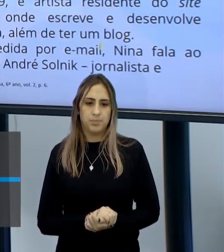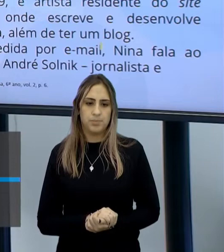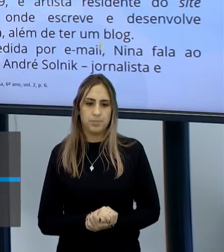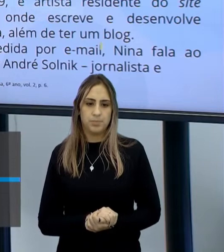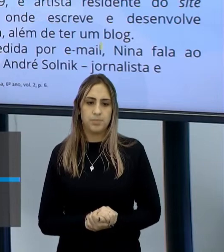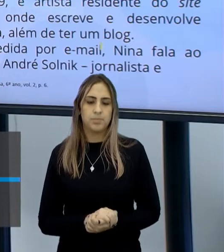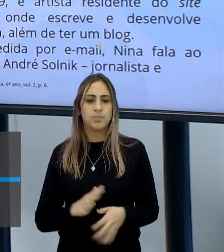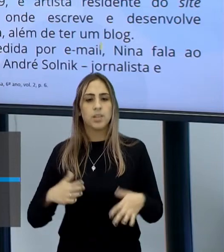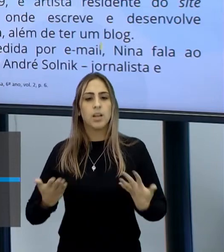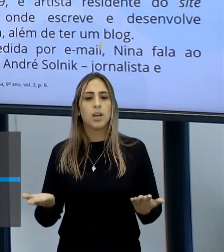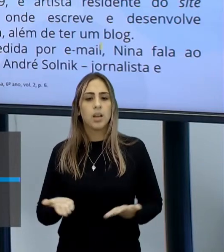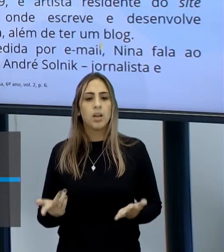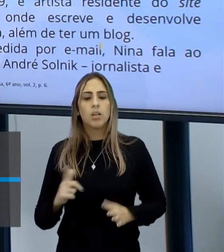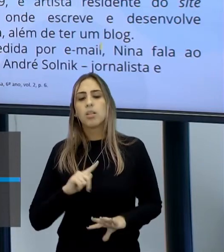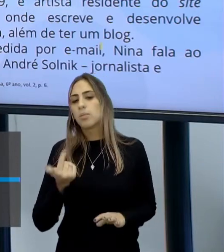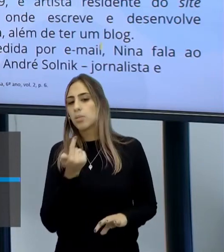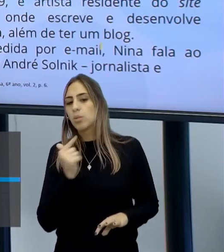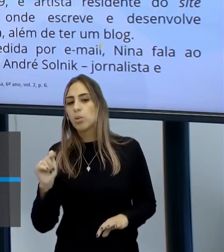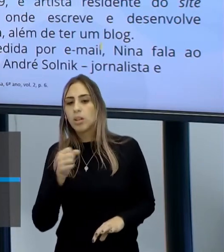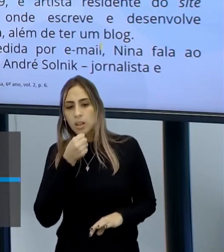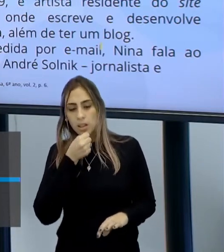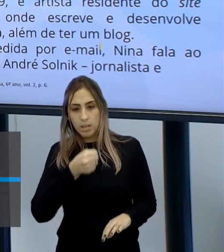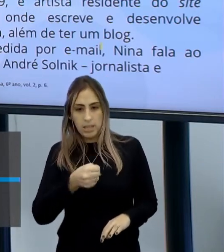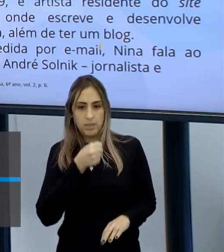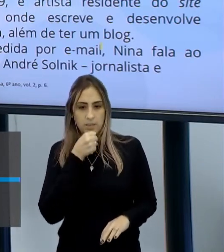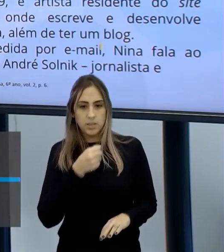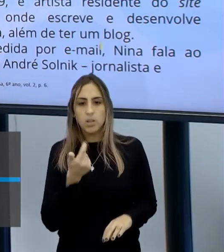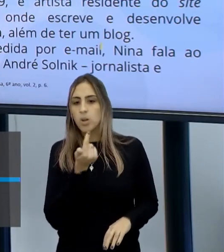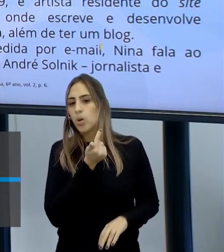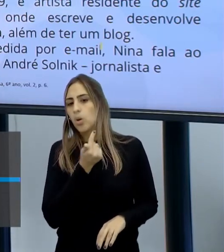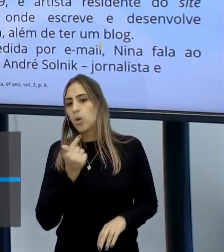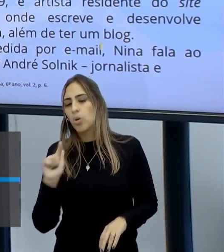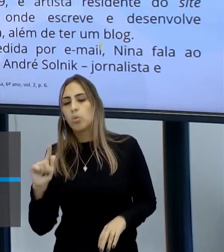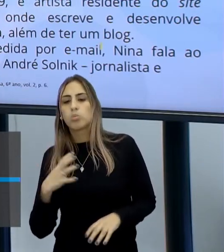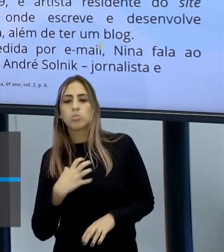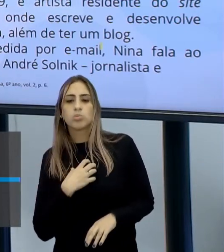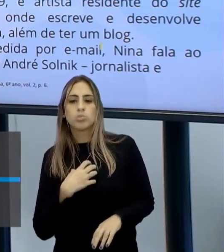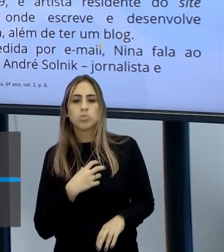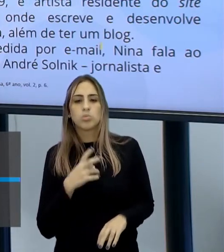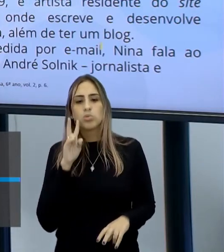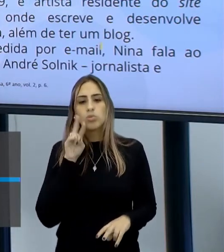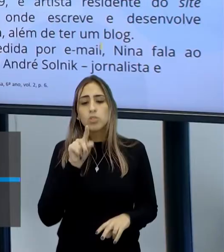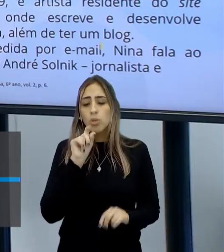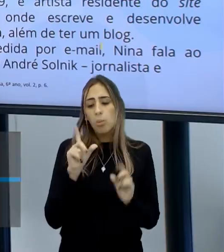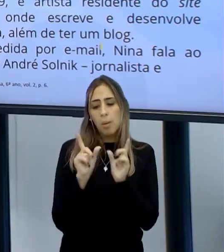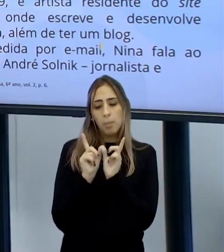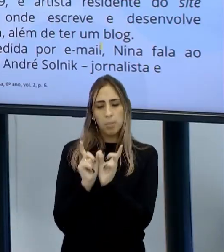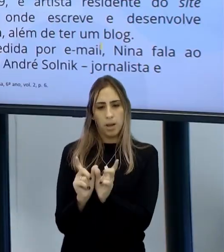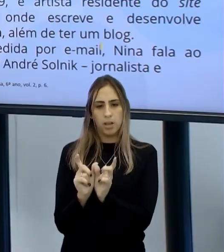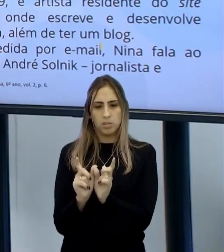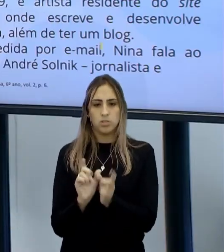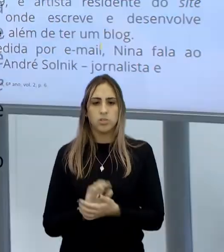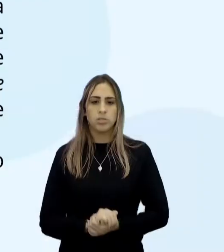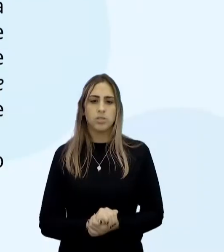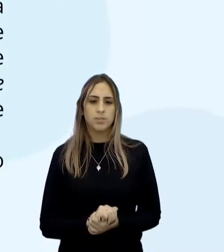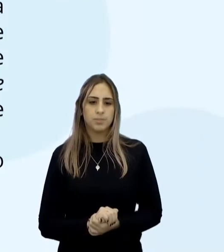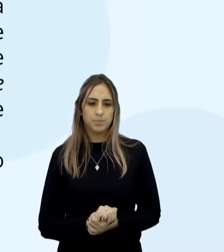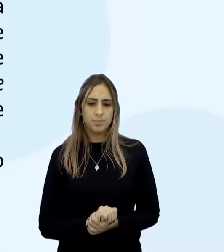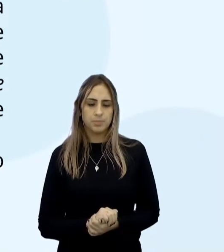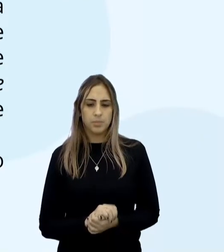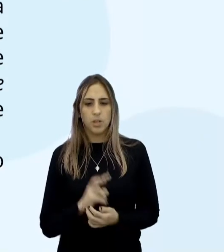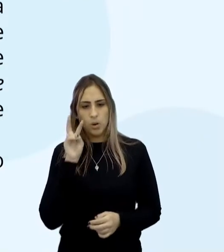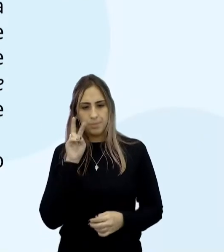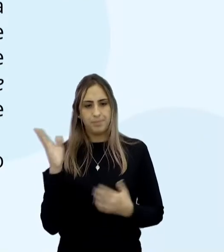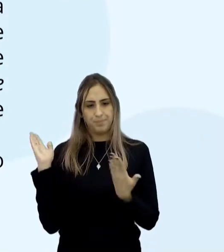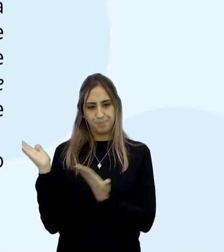E agora temos aí uma outra entrevista com outro formato. Nós vamos ler só um trechinho dela, tá? Então, na tela